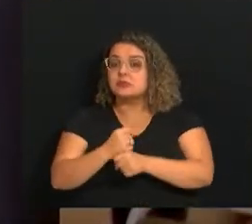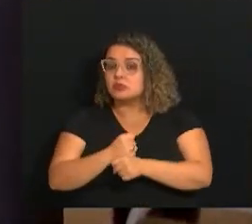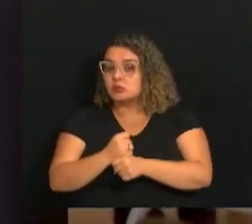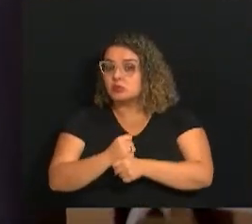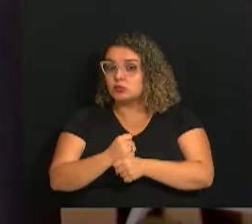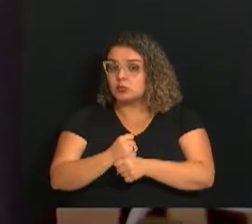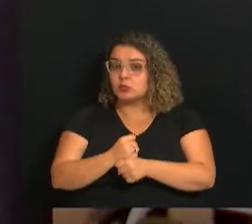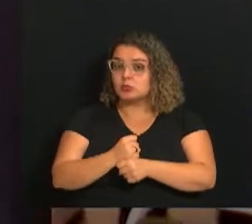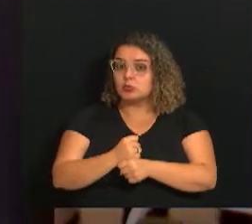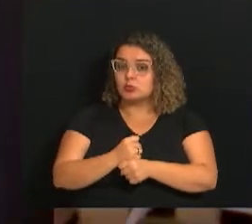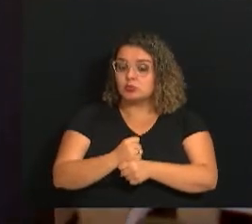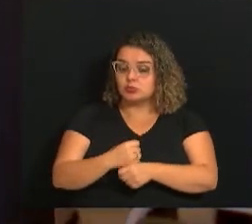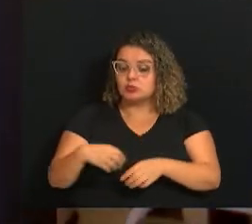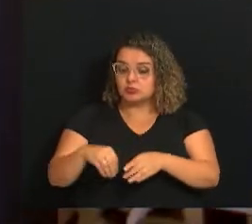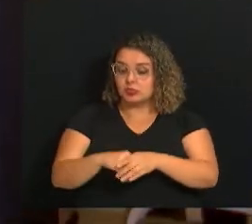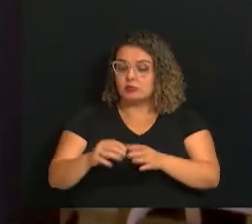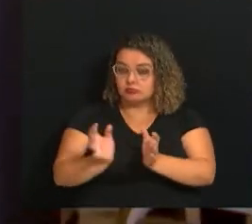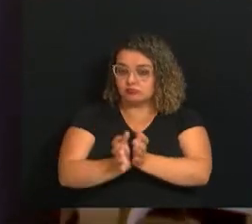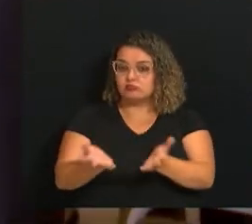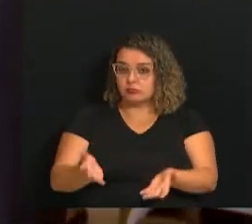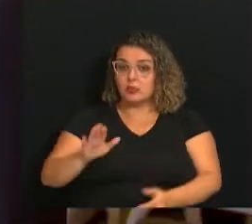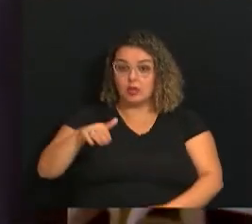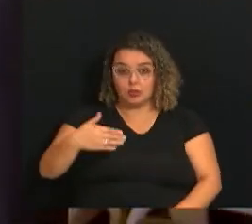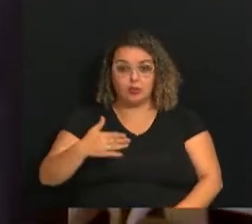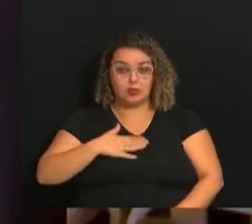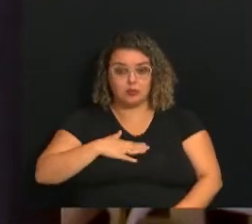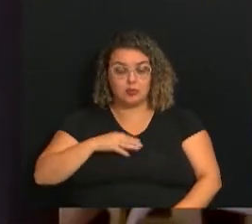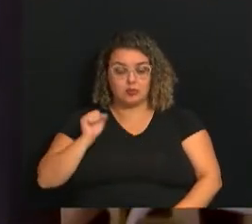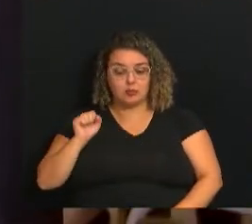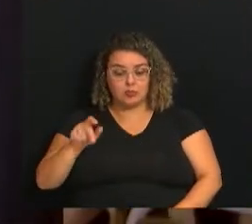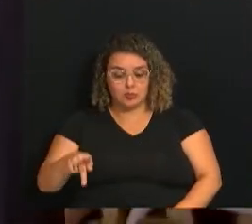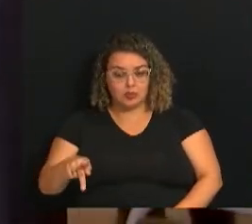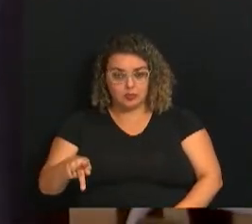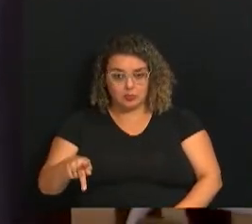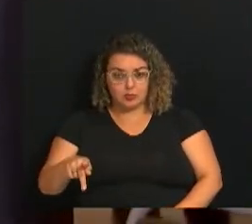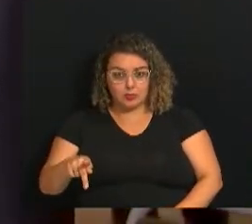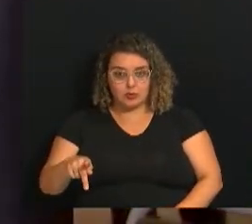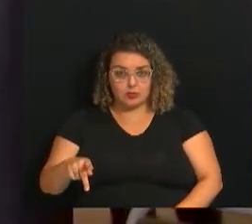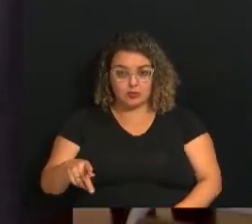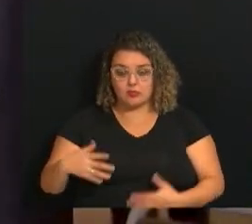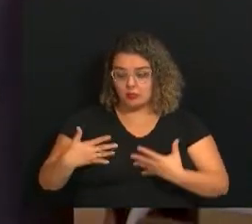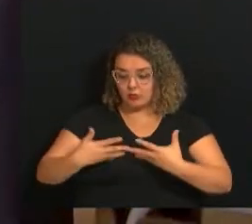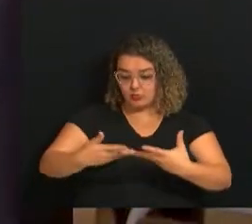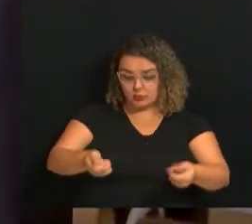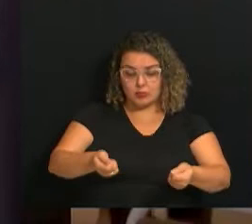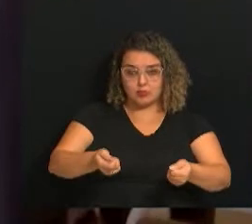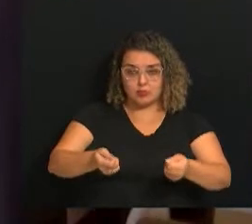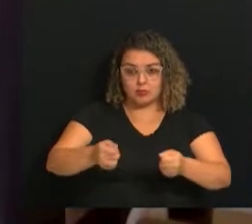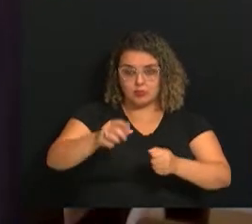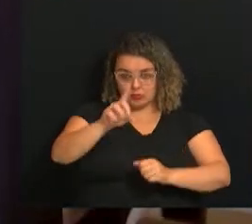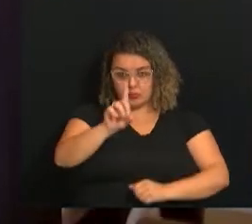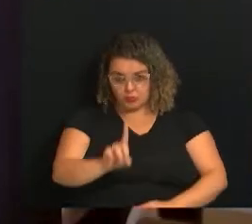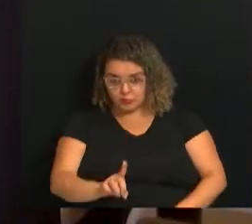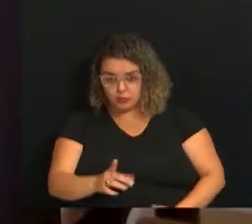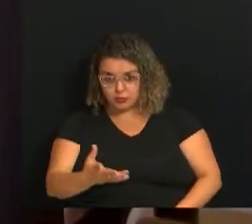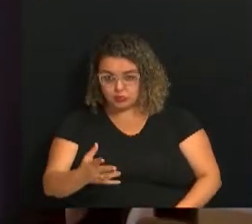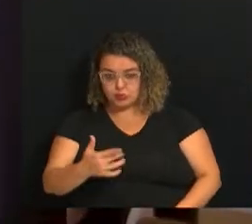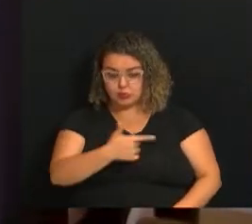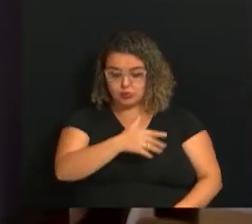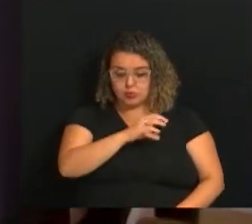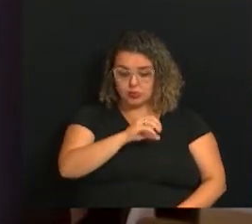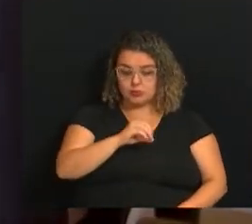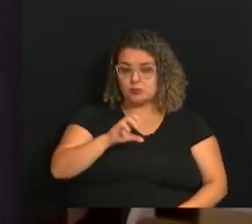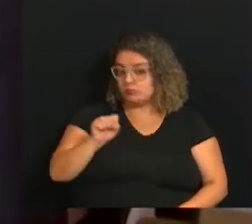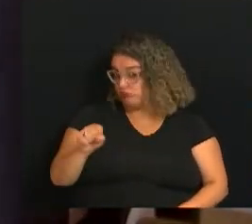quando eu me aposentei, eu fui convidado a assumir a diretoria que foi em 2008. E desde então